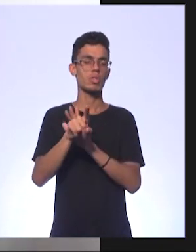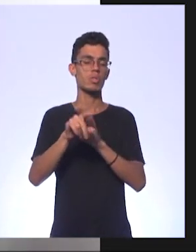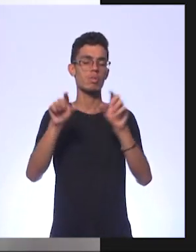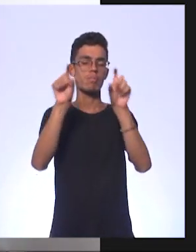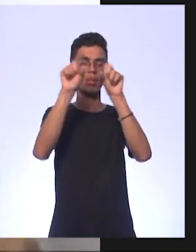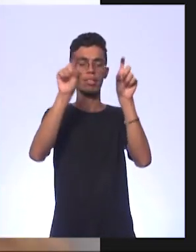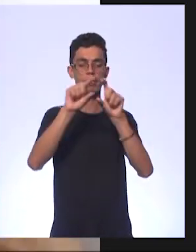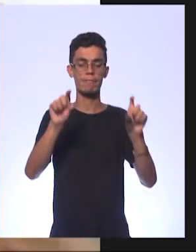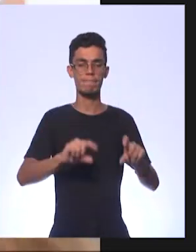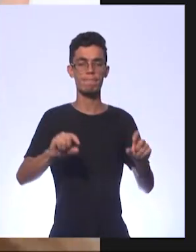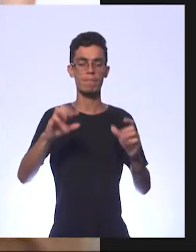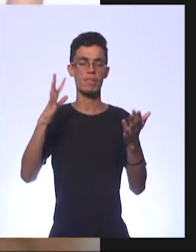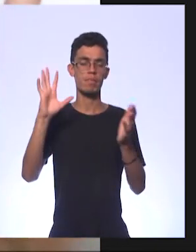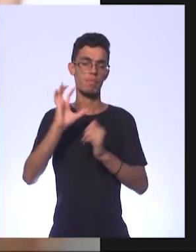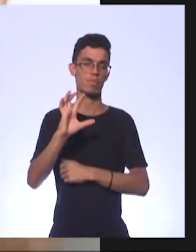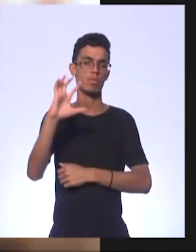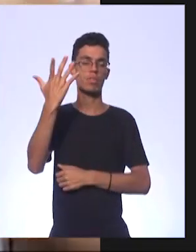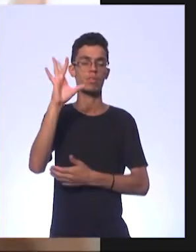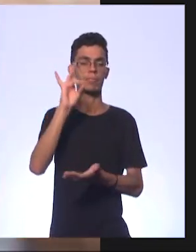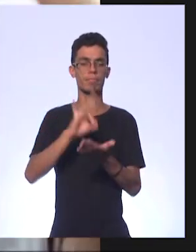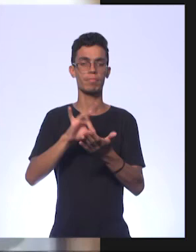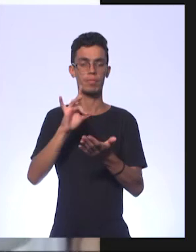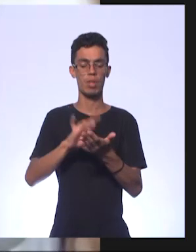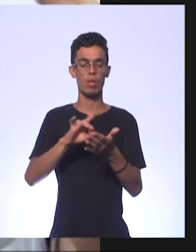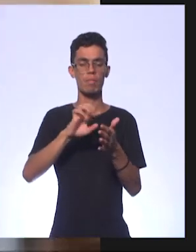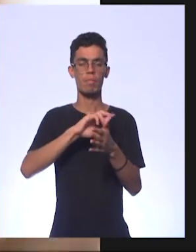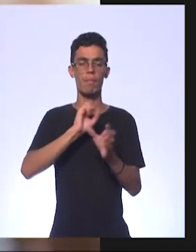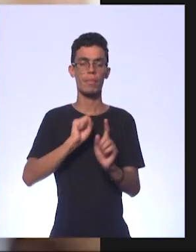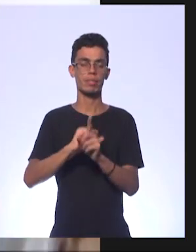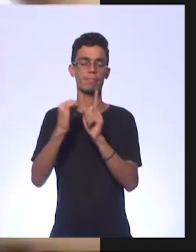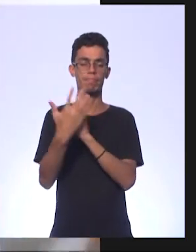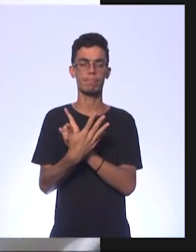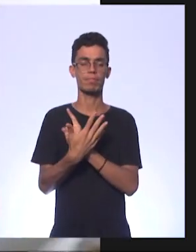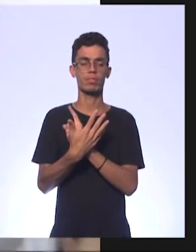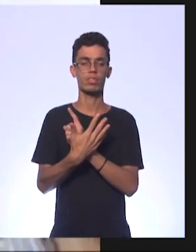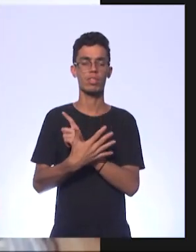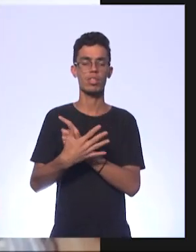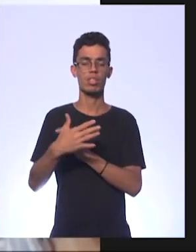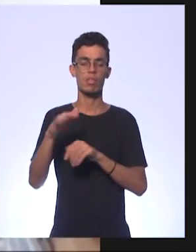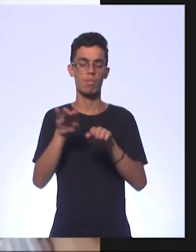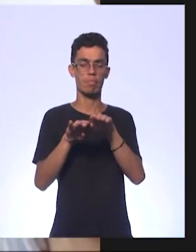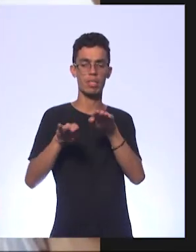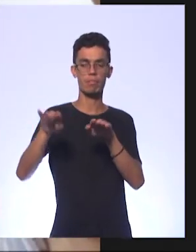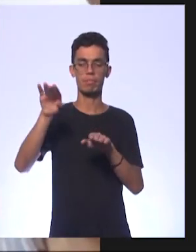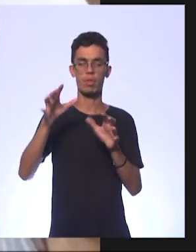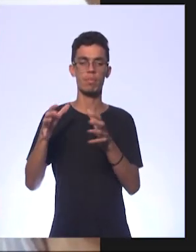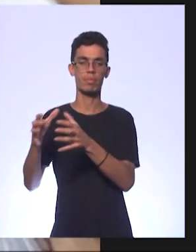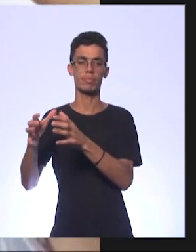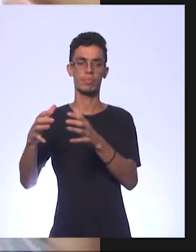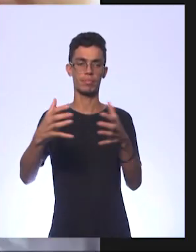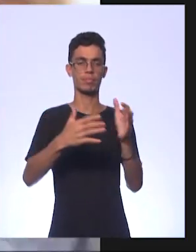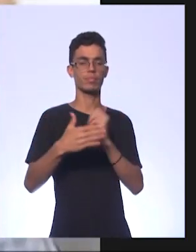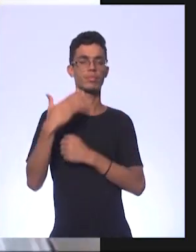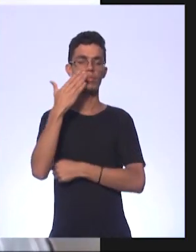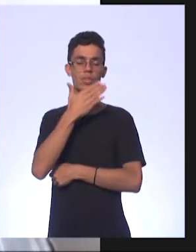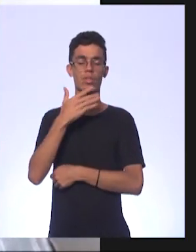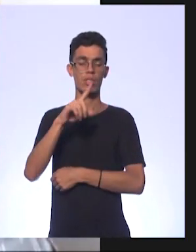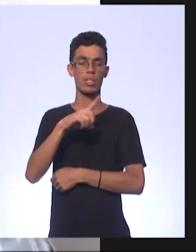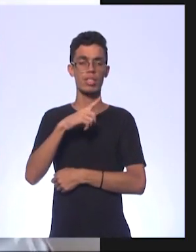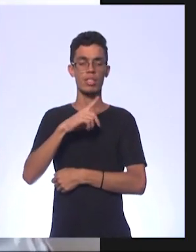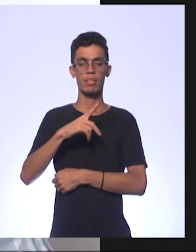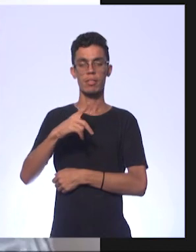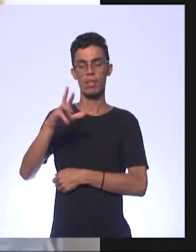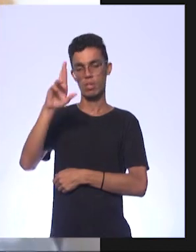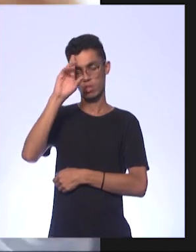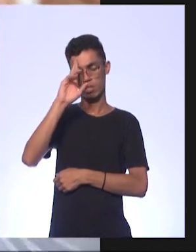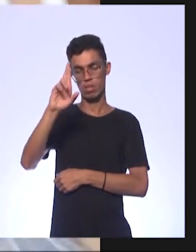fatos. Quais eram os componentes da sociedade açucareira? Quais as classes que compunham a sociedade açucareira? Então, você tinha o dono de